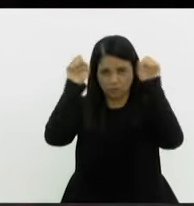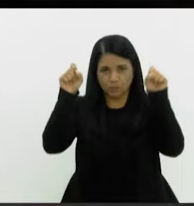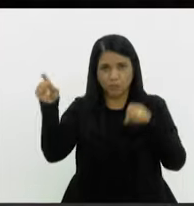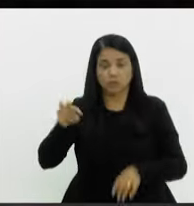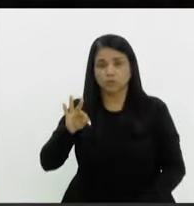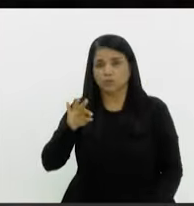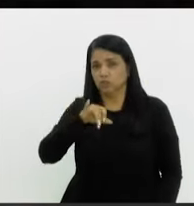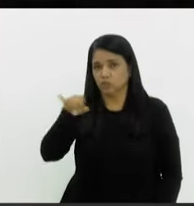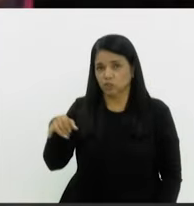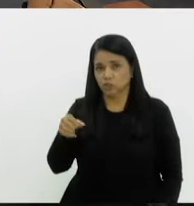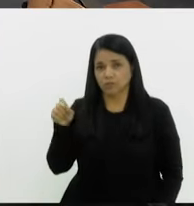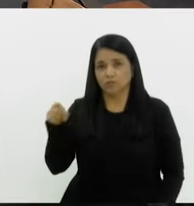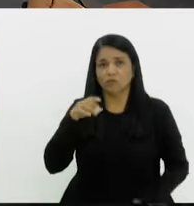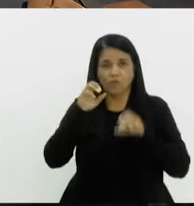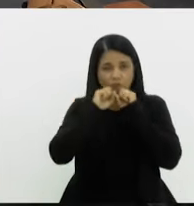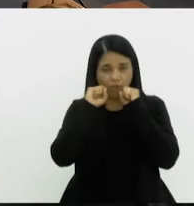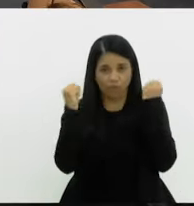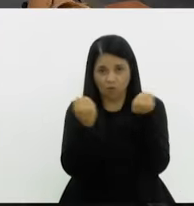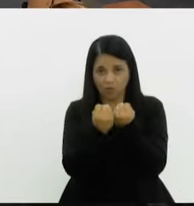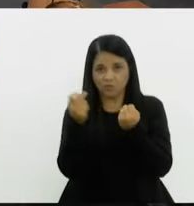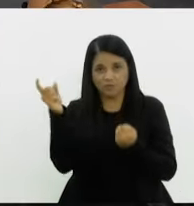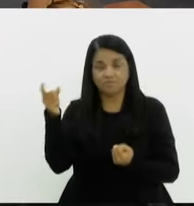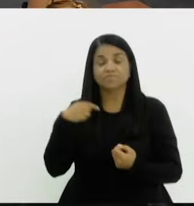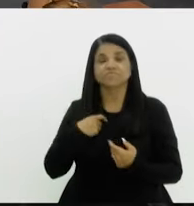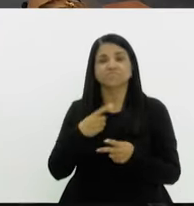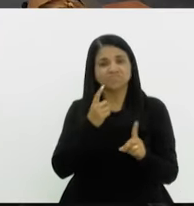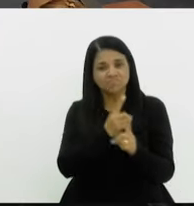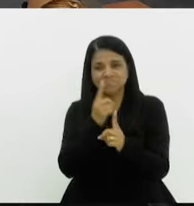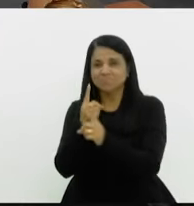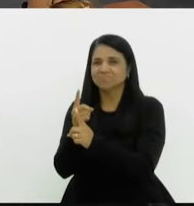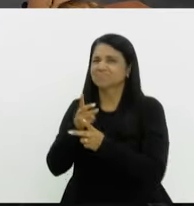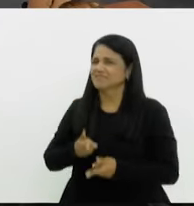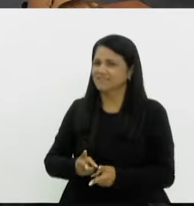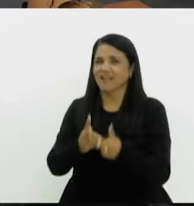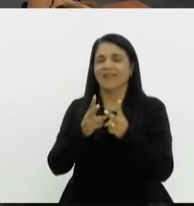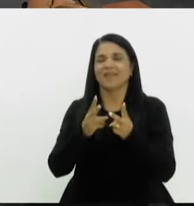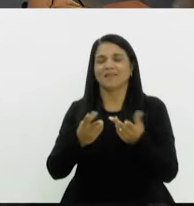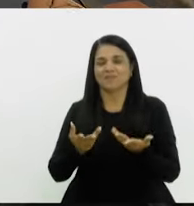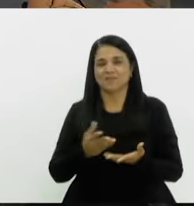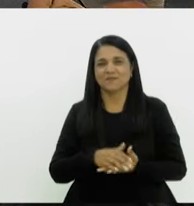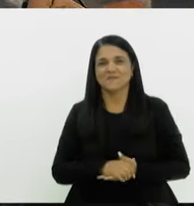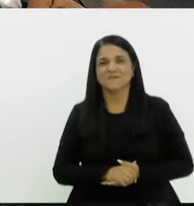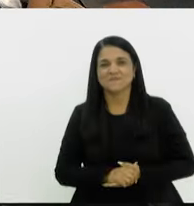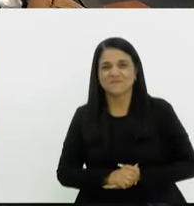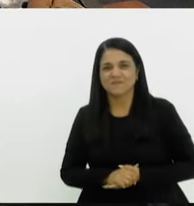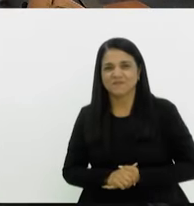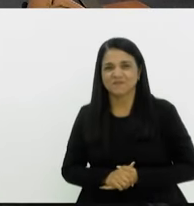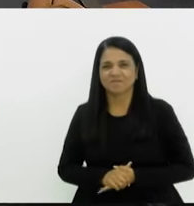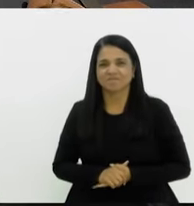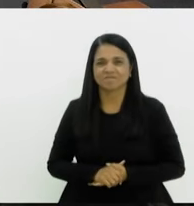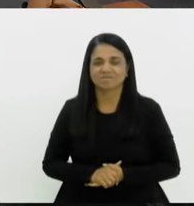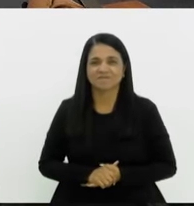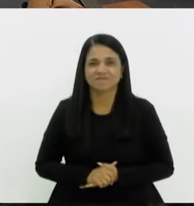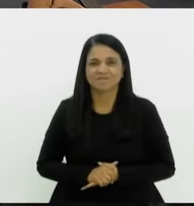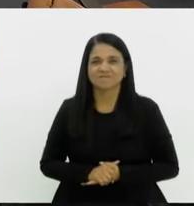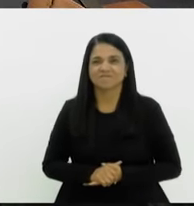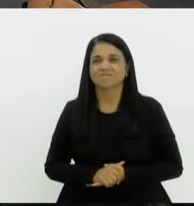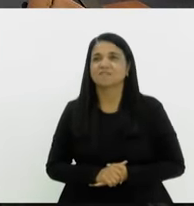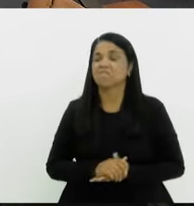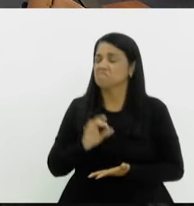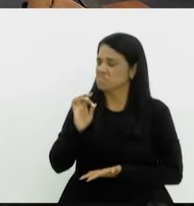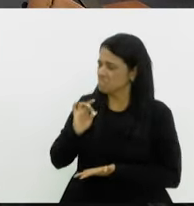TJ no fórum também estava lá a gente vive se se subdividindo é